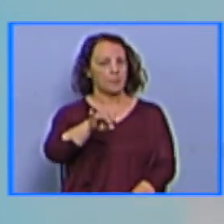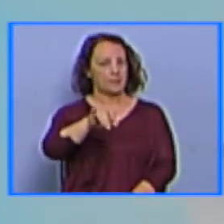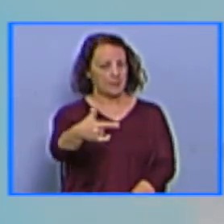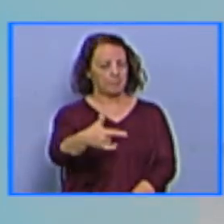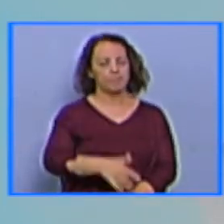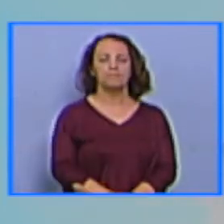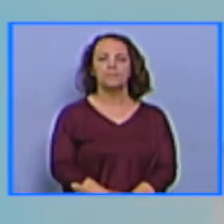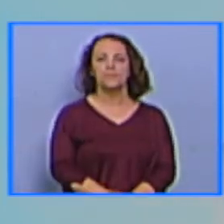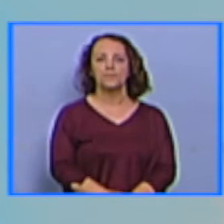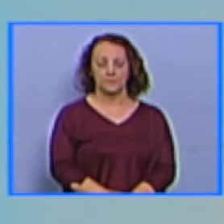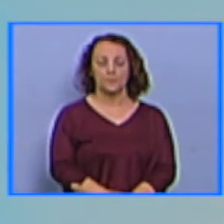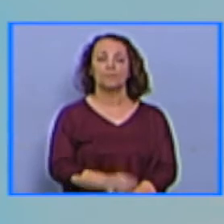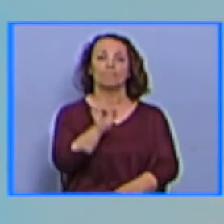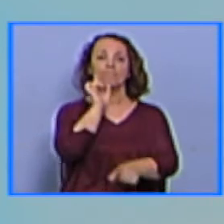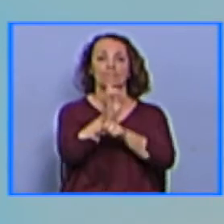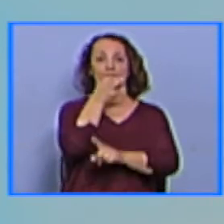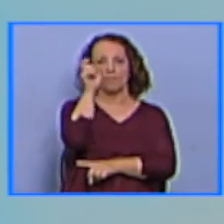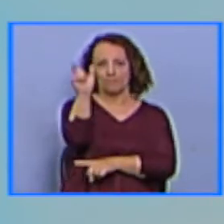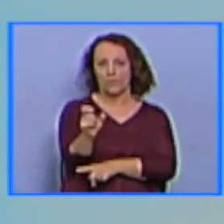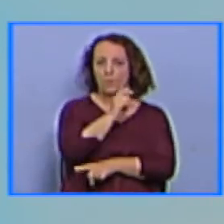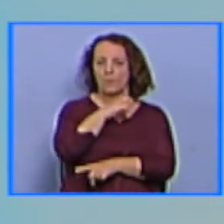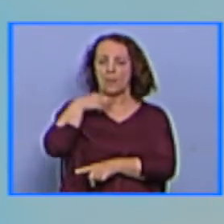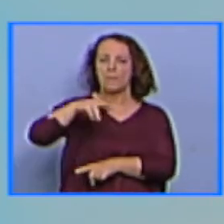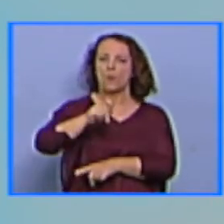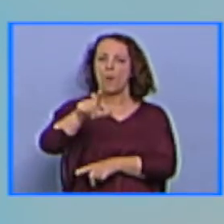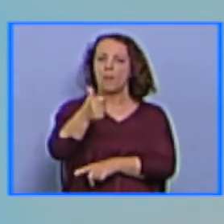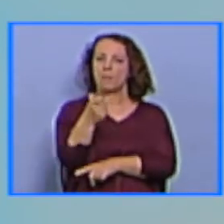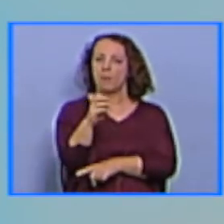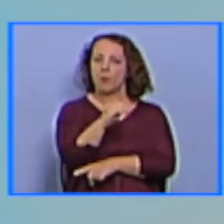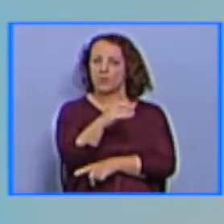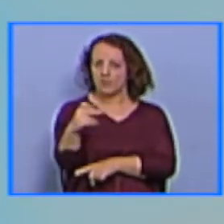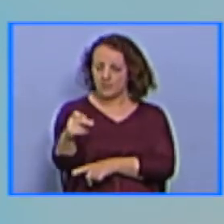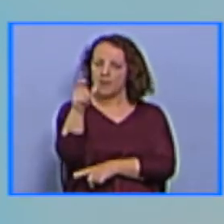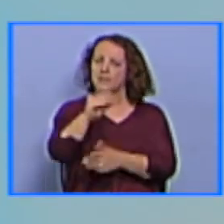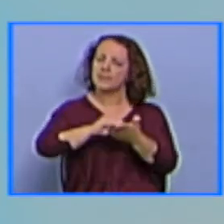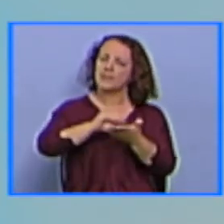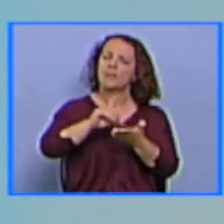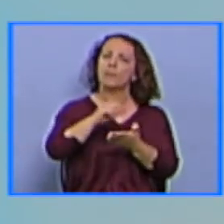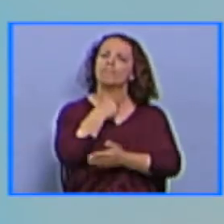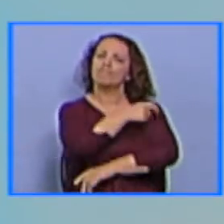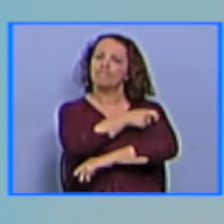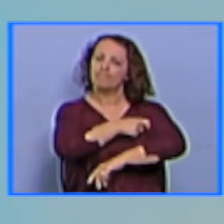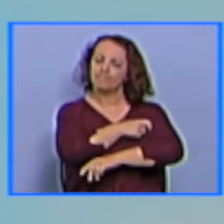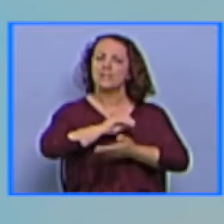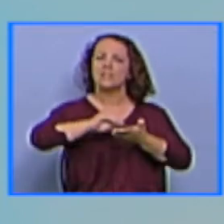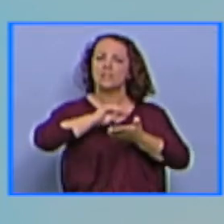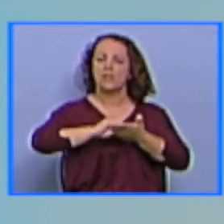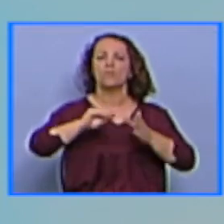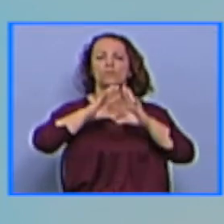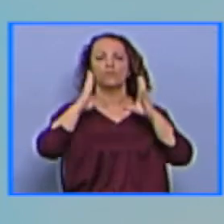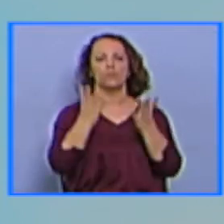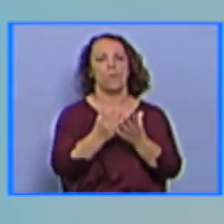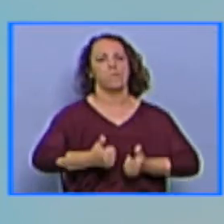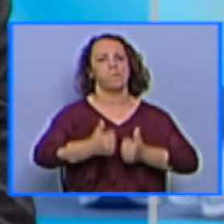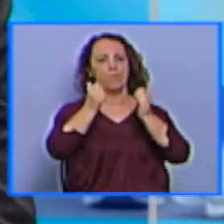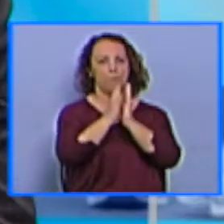agência.eclésia.pt. Falamos agora com o Padre Manuel Barbosa, secretário e porta-voz da Conferência Episcopal Portuguesa. Cumprimento. Muito boa tarde. Boa tarde.